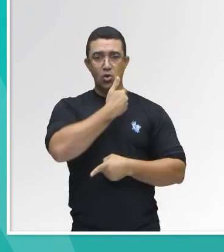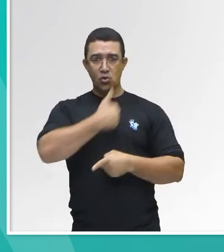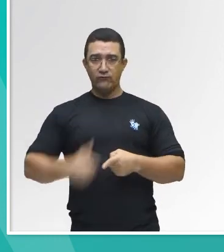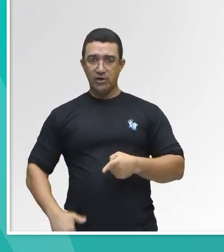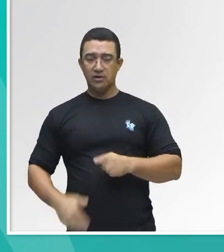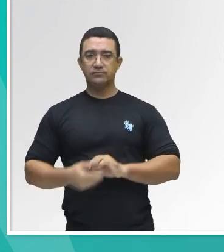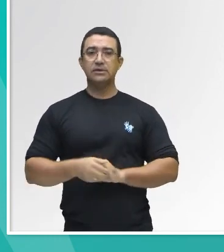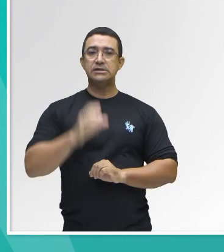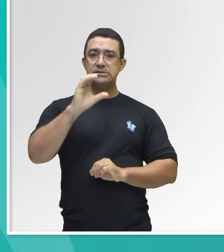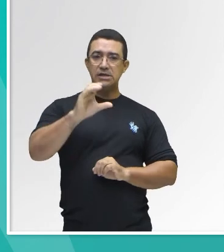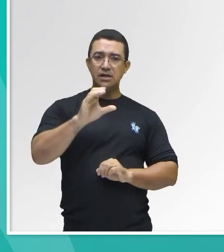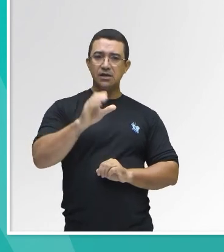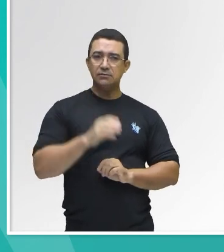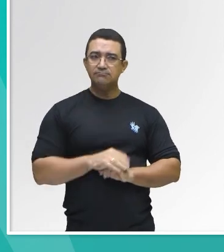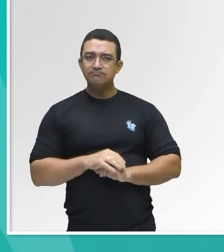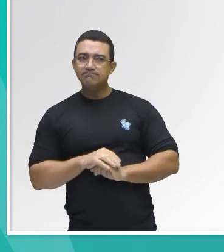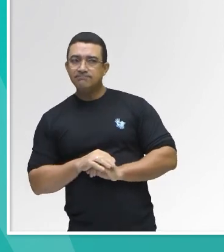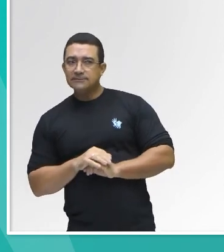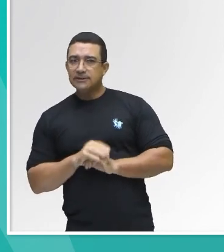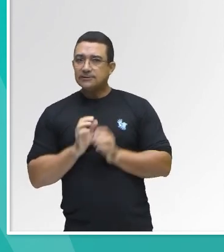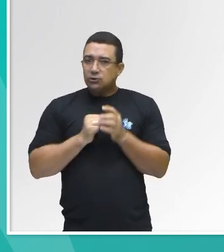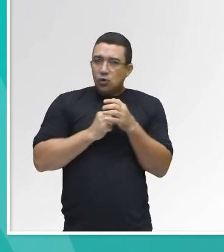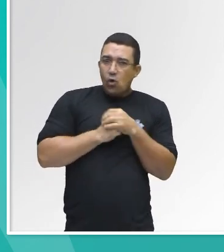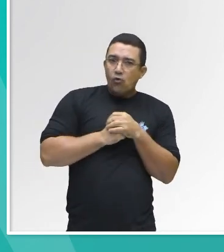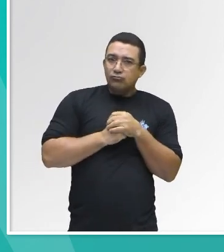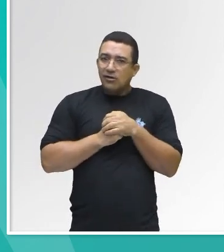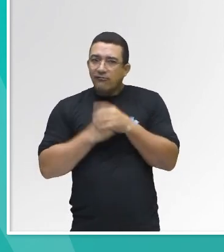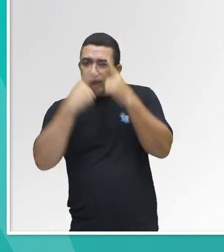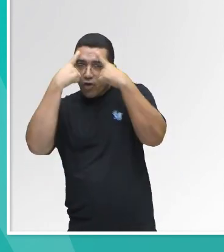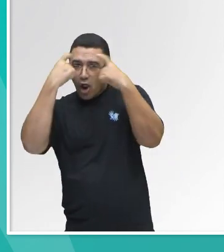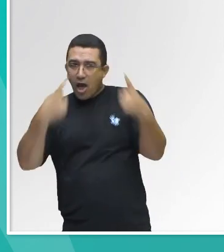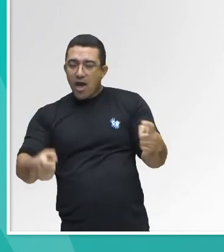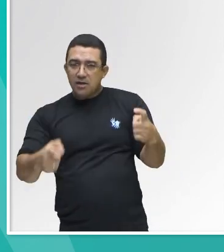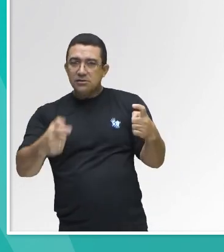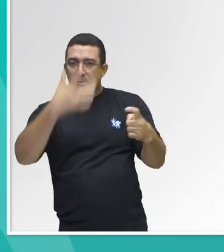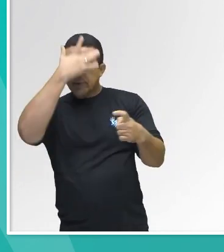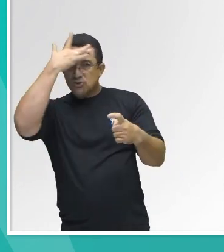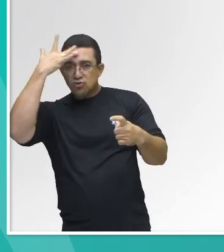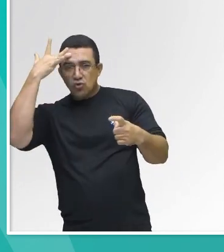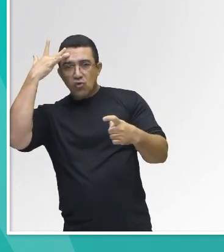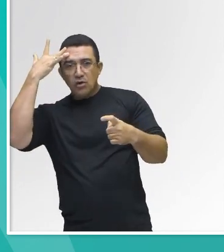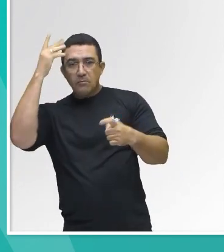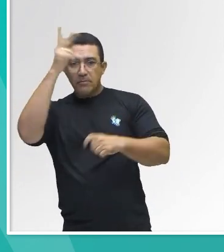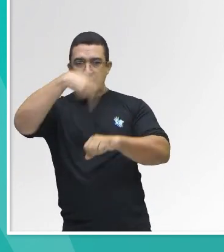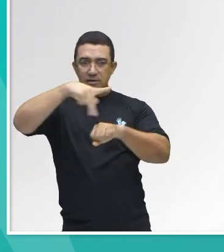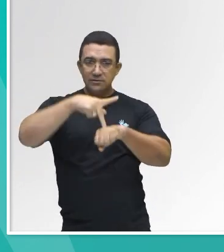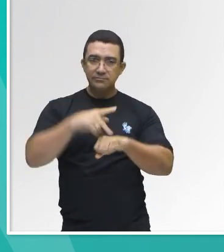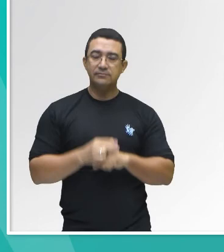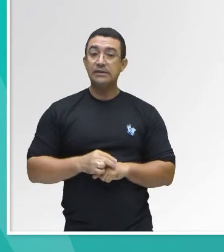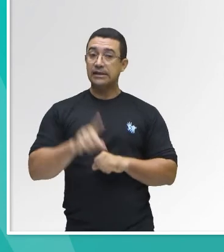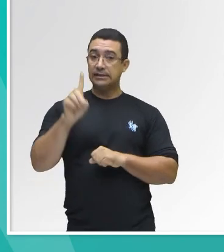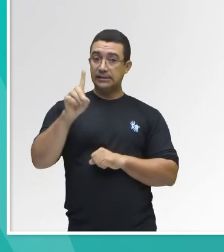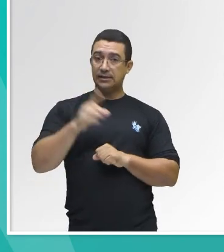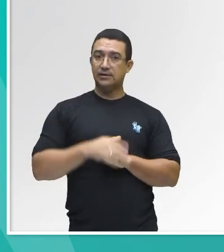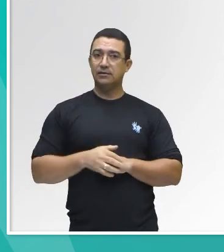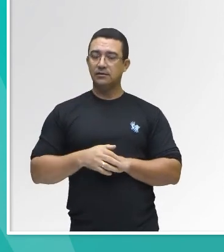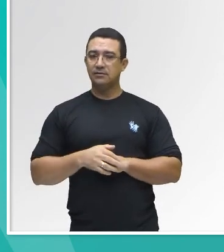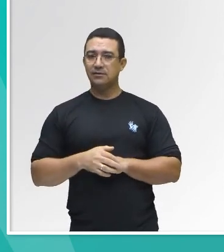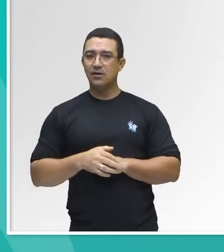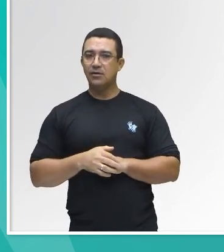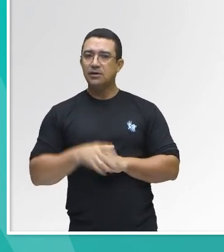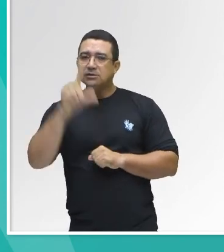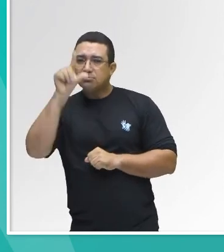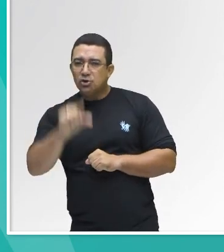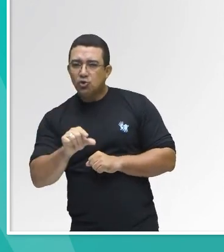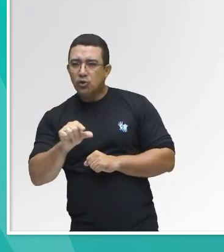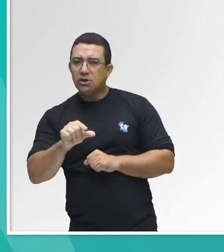C, camuflar a violência de gênero do país? Letra D, atenuar os maus tratos cometidos por alguns homens?